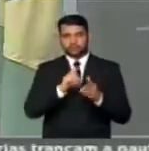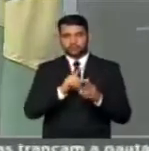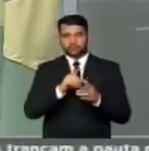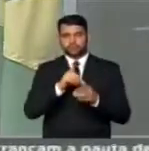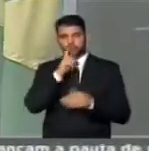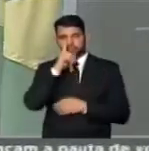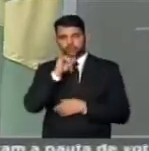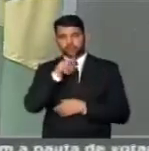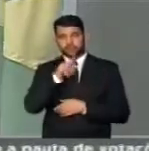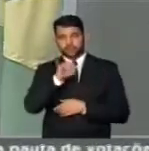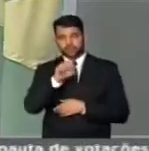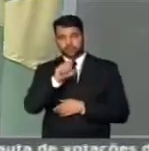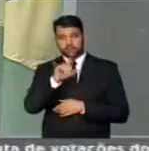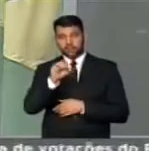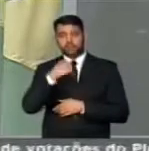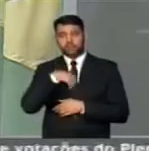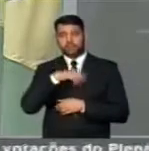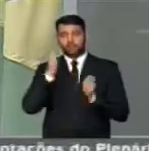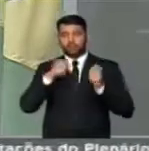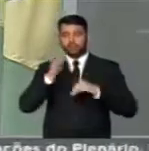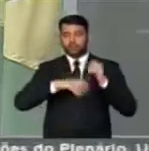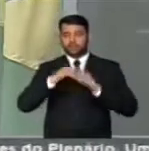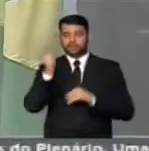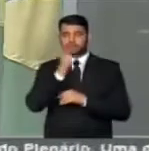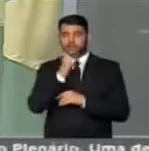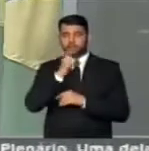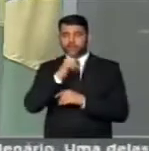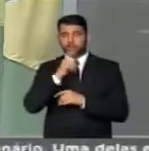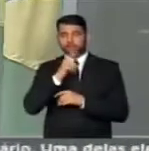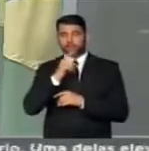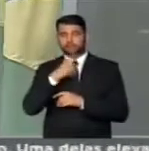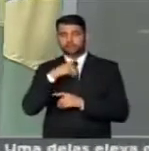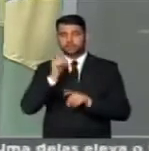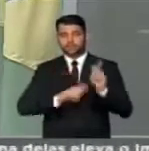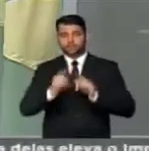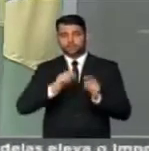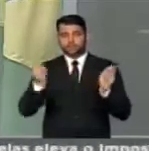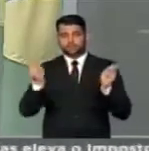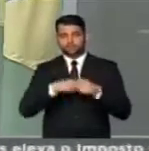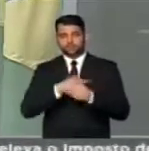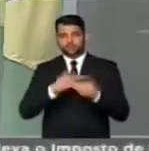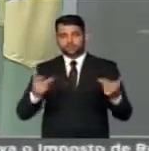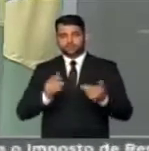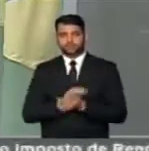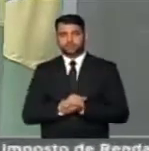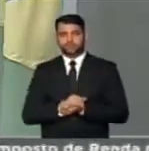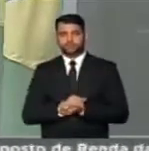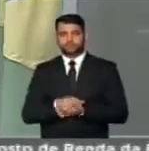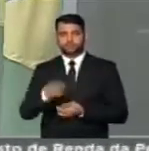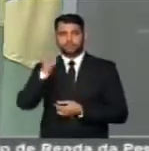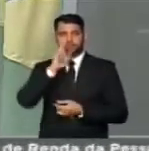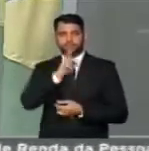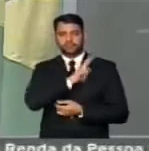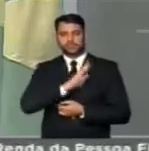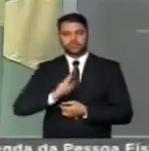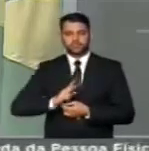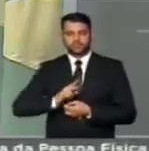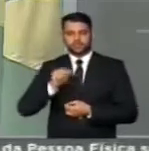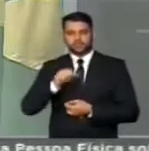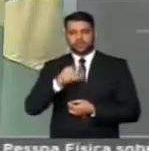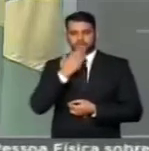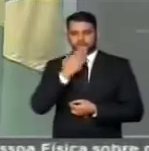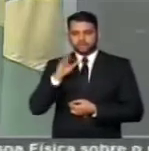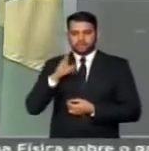pela incapacidade do governo, por uma gestão mentirosa, por uma gestão de incapazes. Senhor presidente,